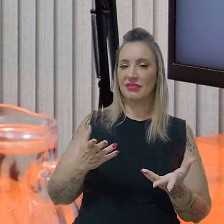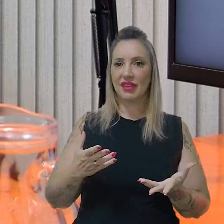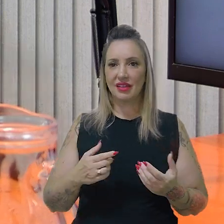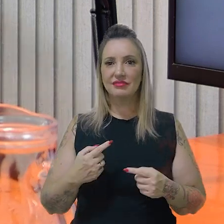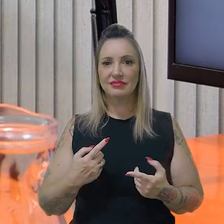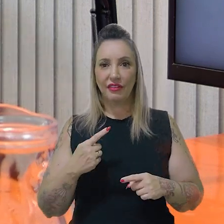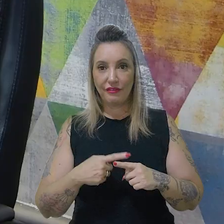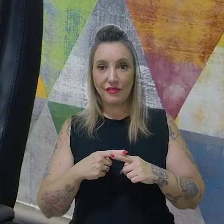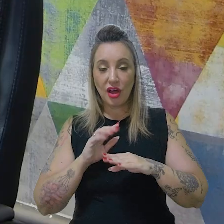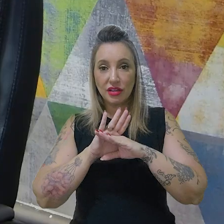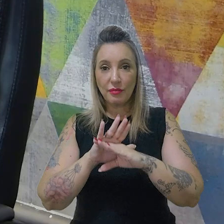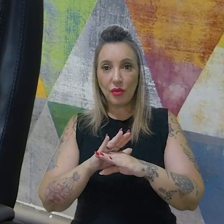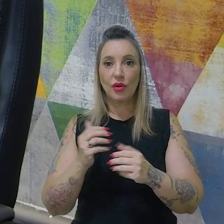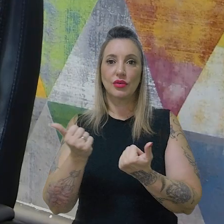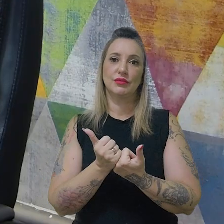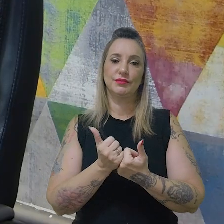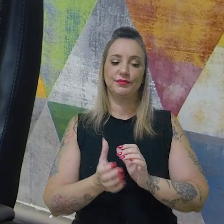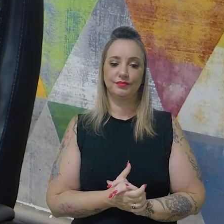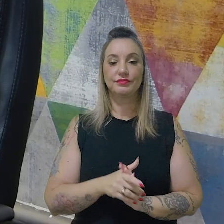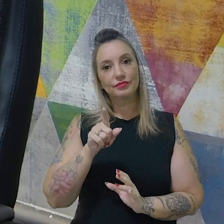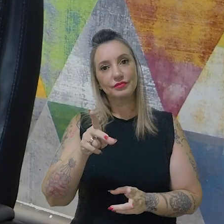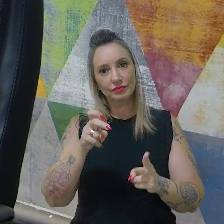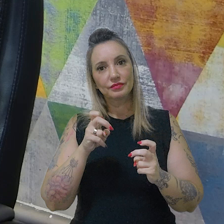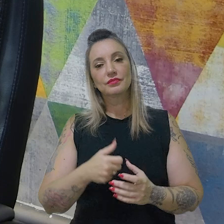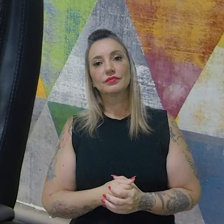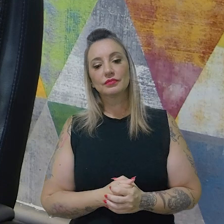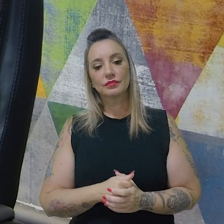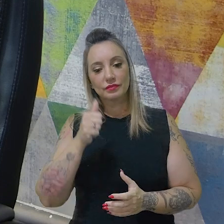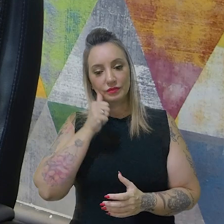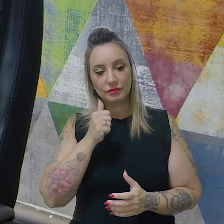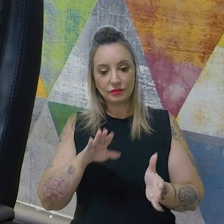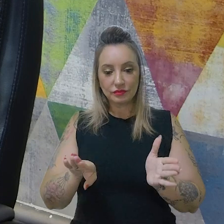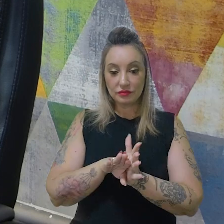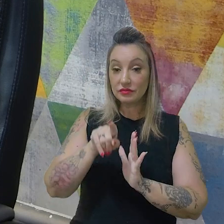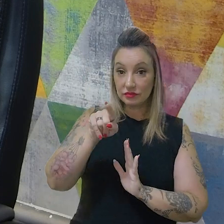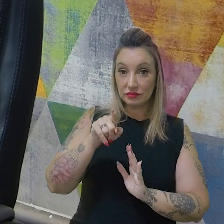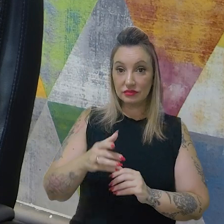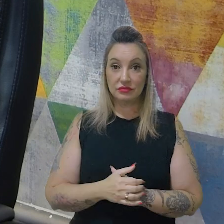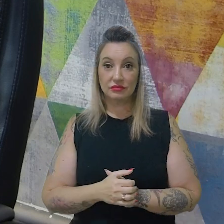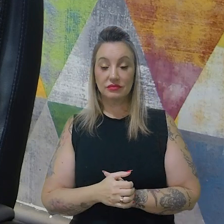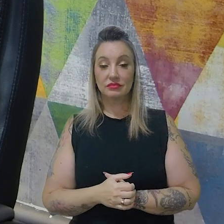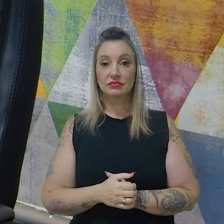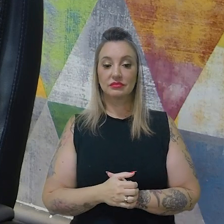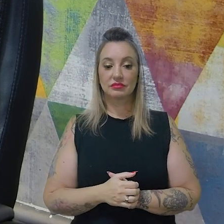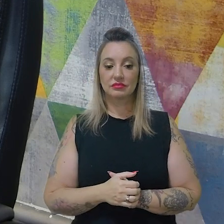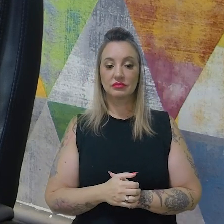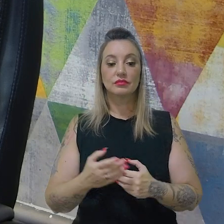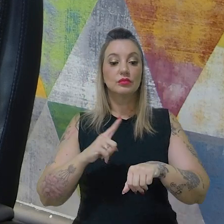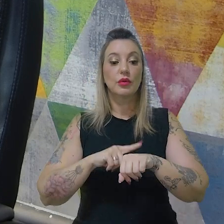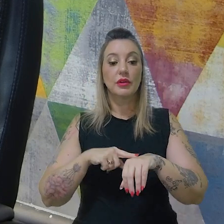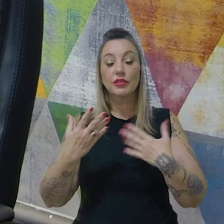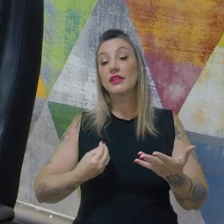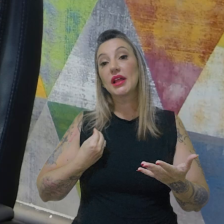sabe e você percebe que as mulheres que chegam até você tão em qual momento da